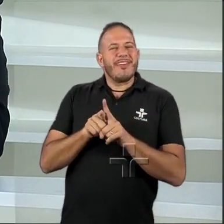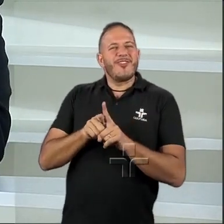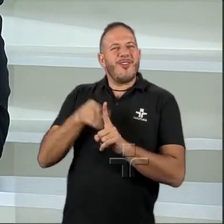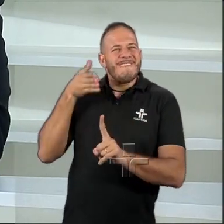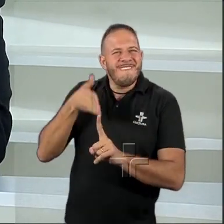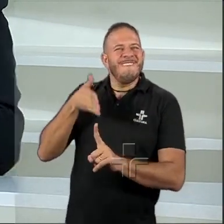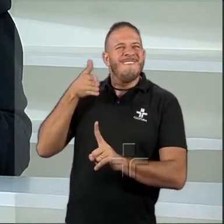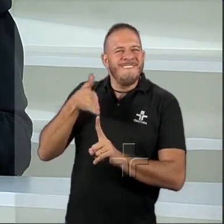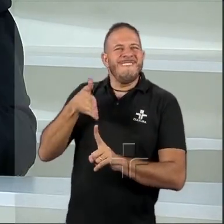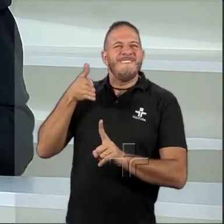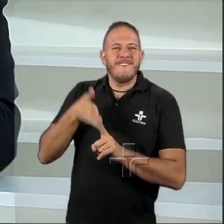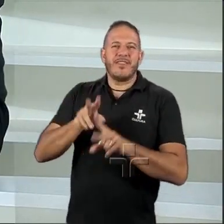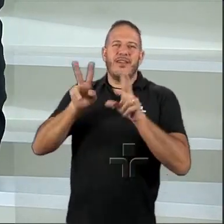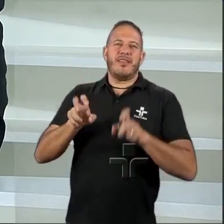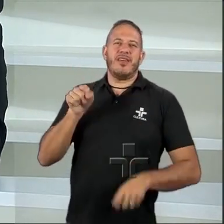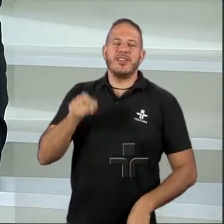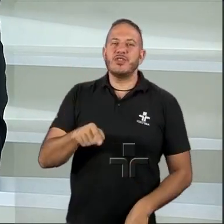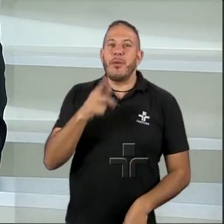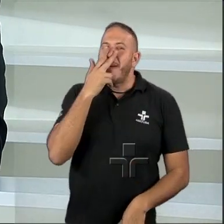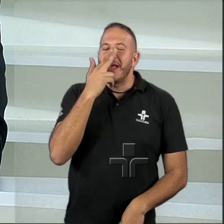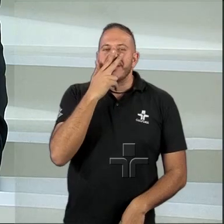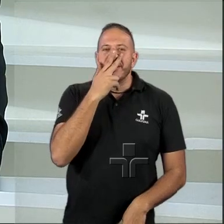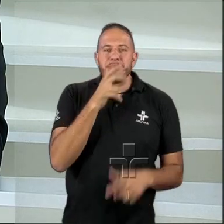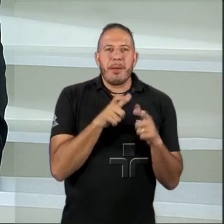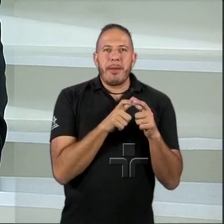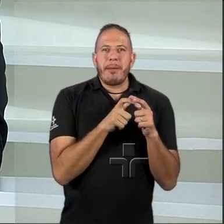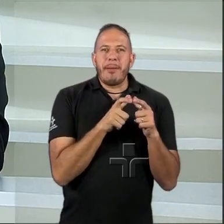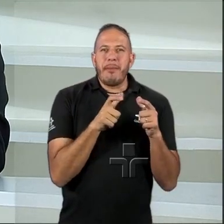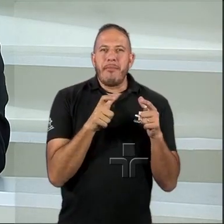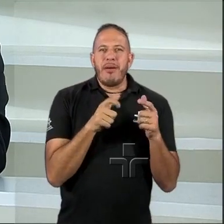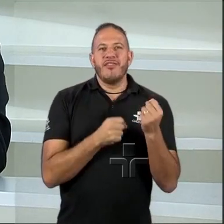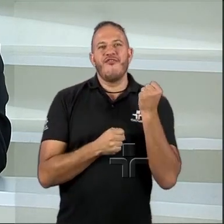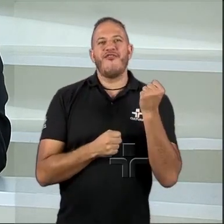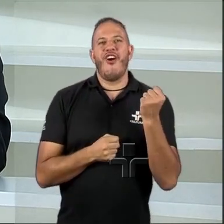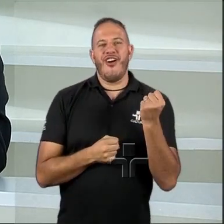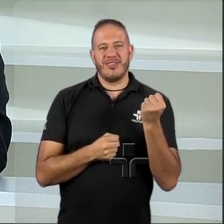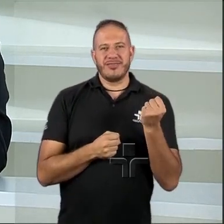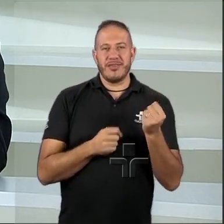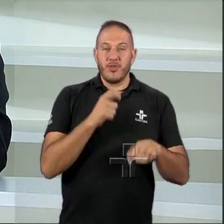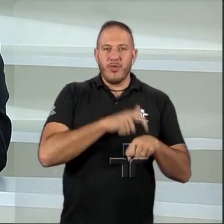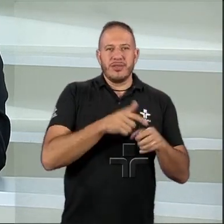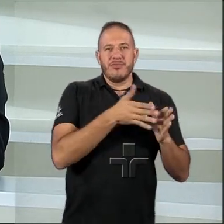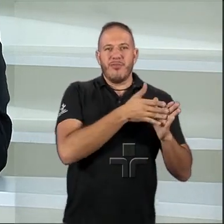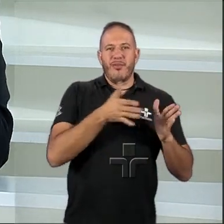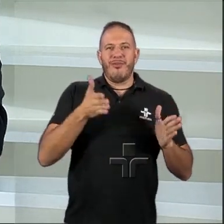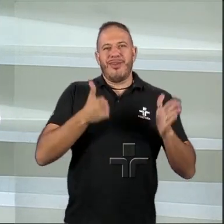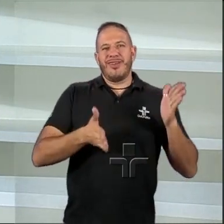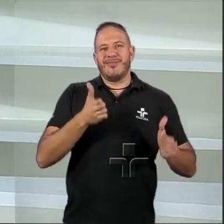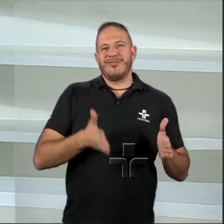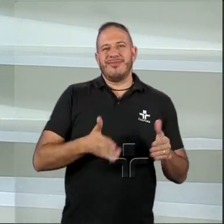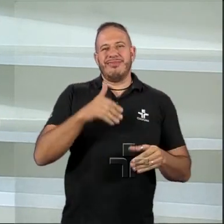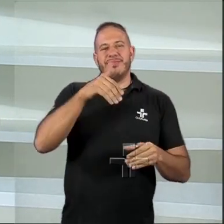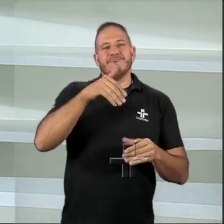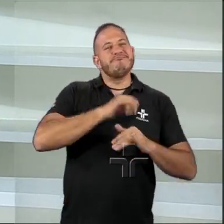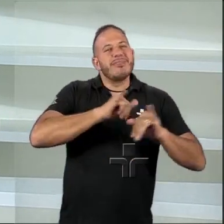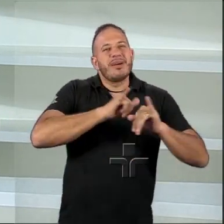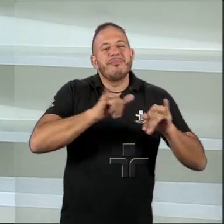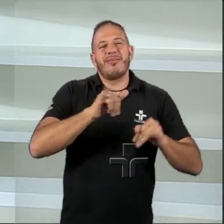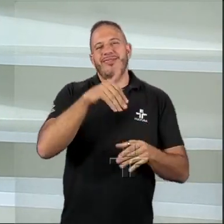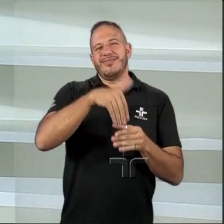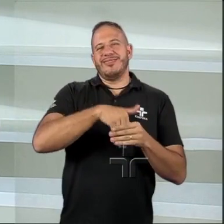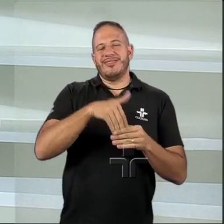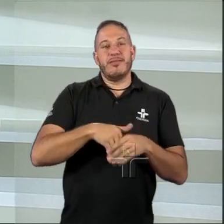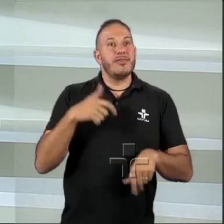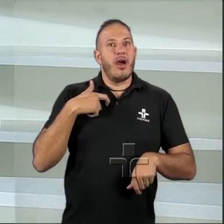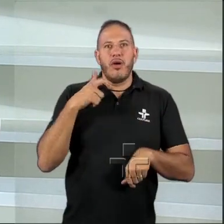tecla, que ele potencializou essa questão durante a eleição. Não é? E a hora que ele viu, ele